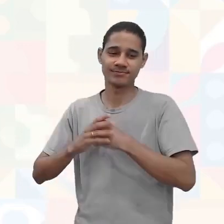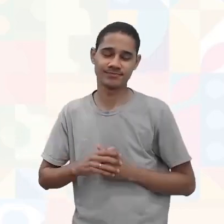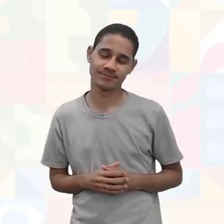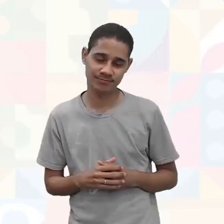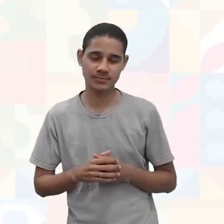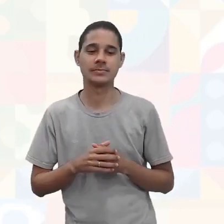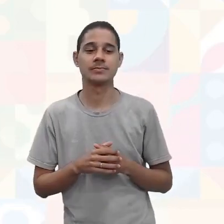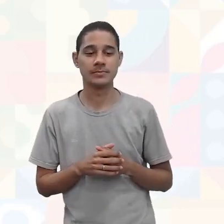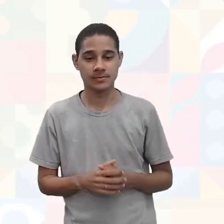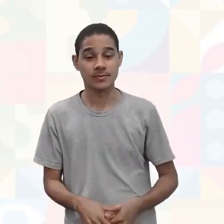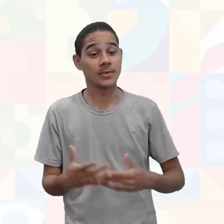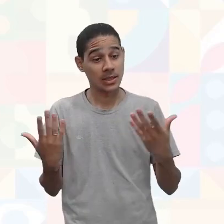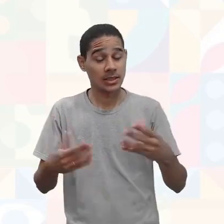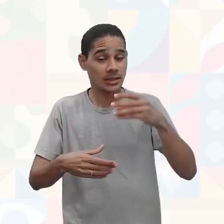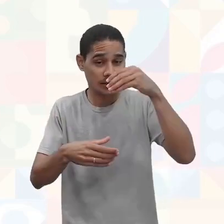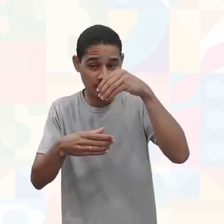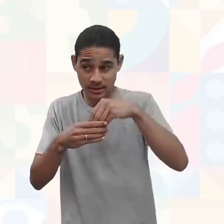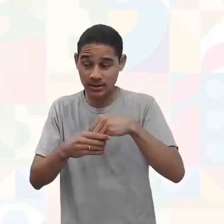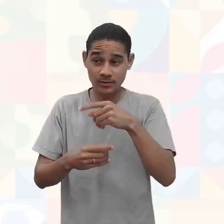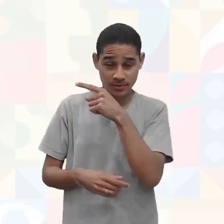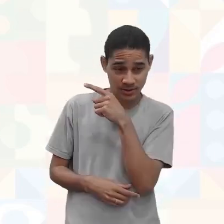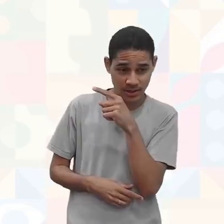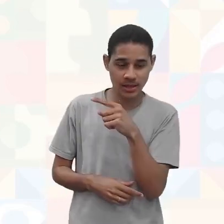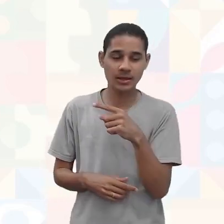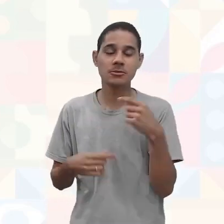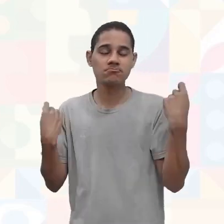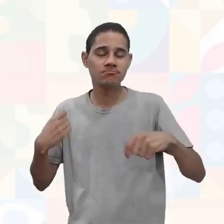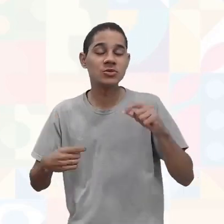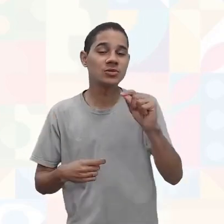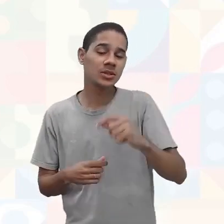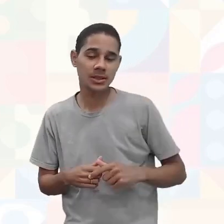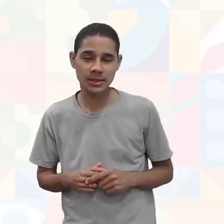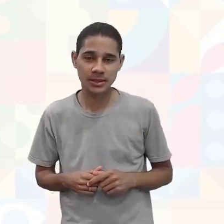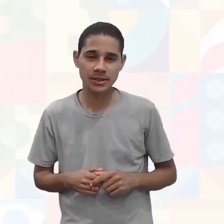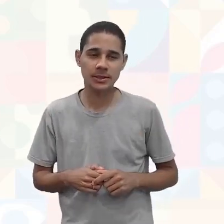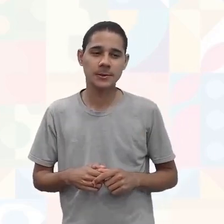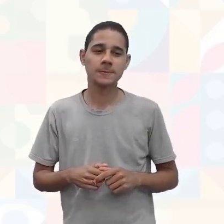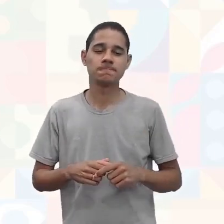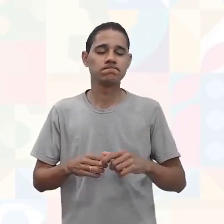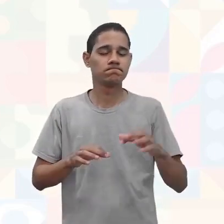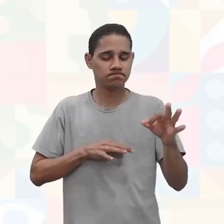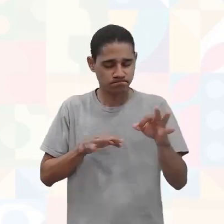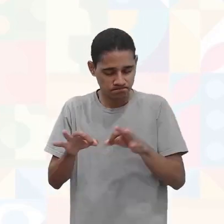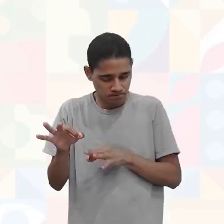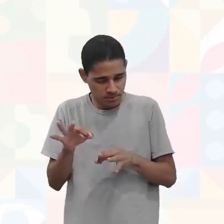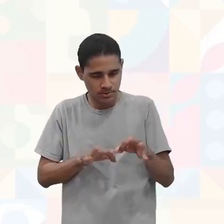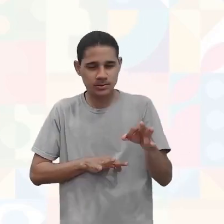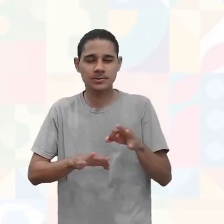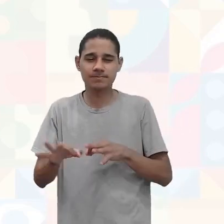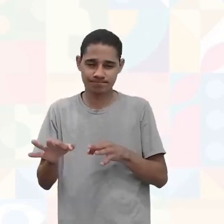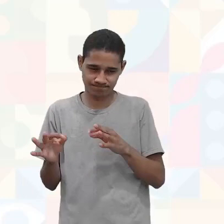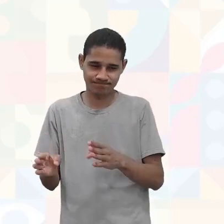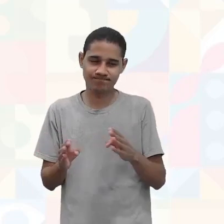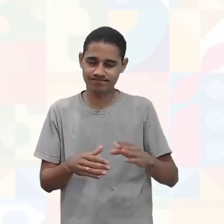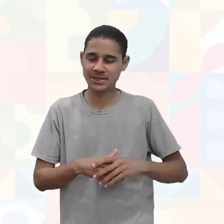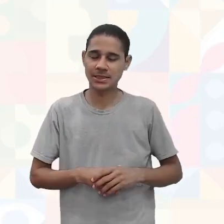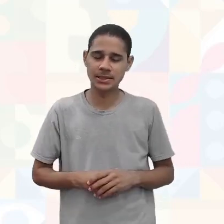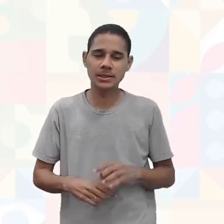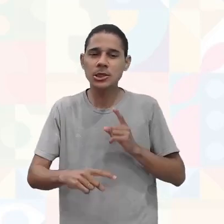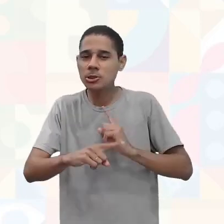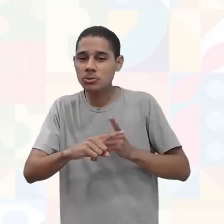paginação. E dentro dessa paginação, a gente precisa também fazer um planejamento. Porque a gente não pode colocar